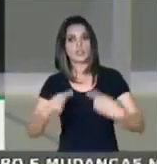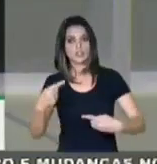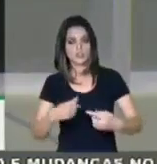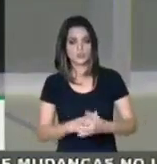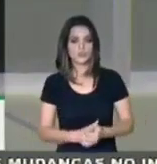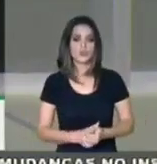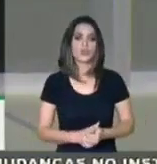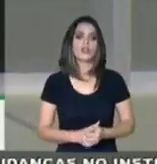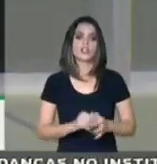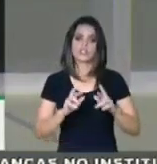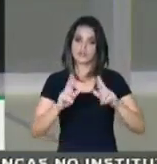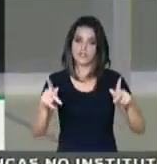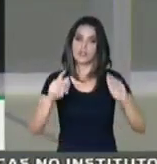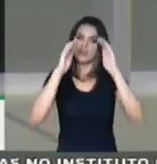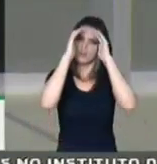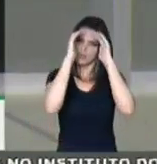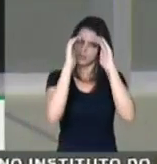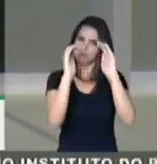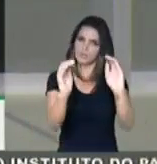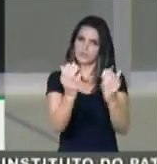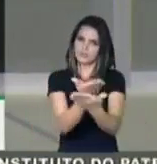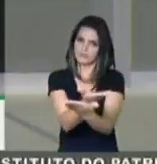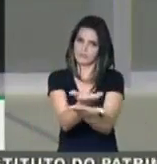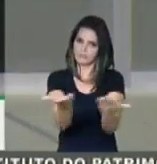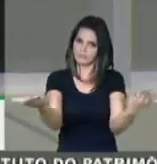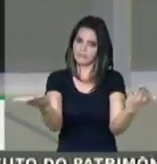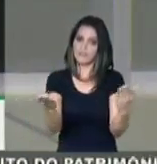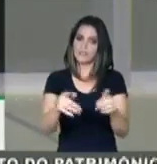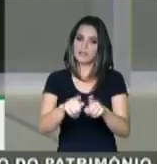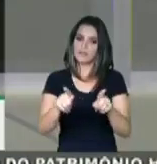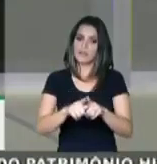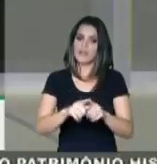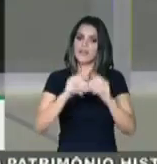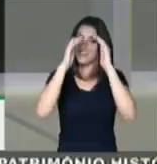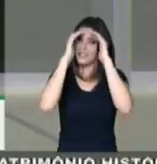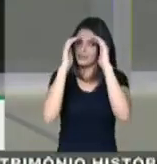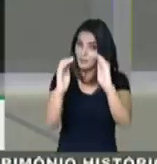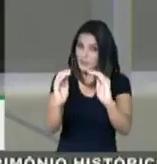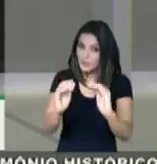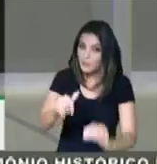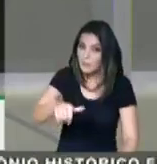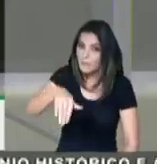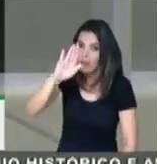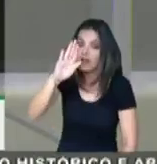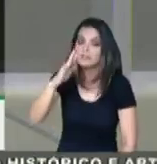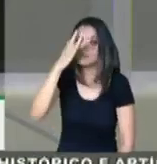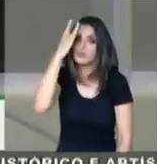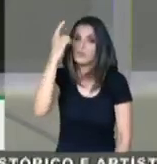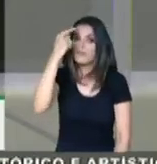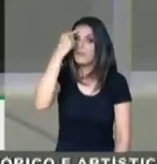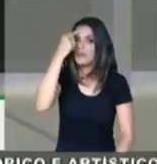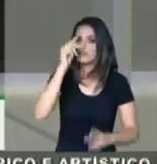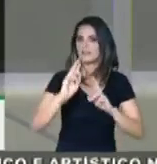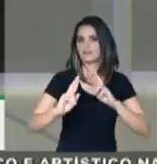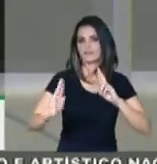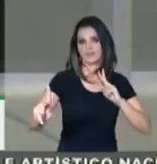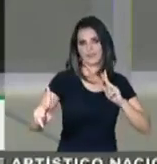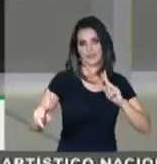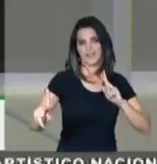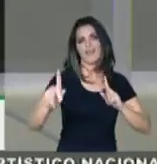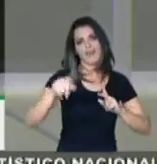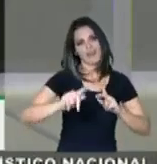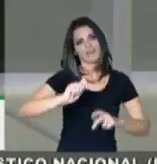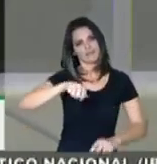pleno respeito e respeito ainda mais quem pensa diferente, porque isso é sinal de democracia. Quero